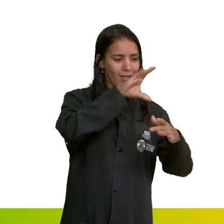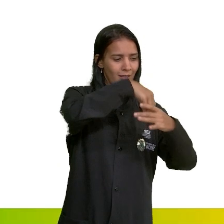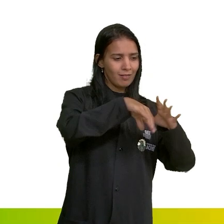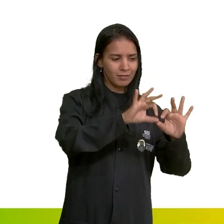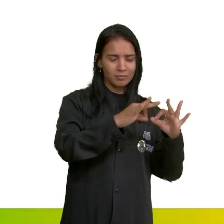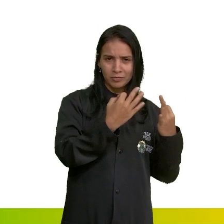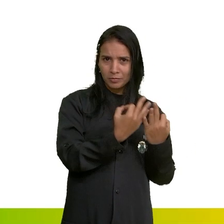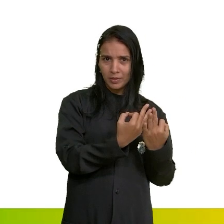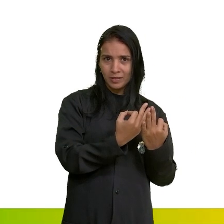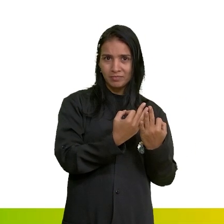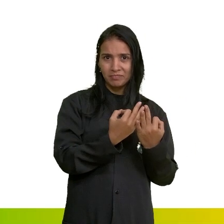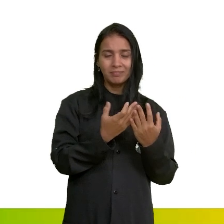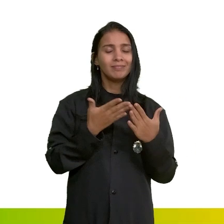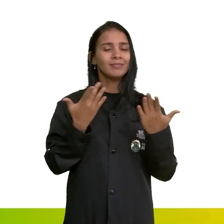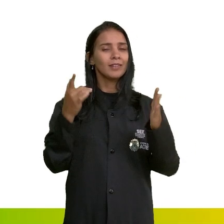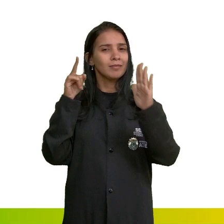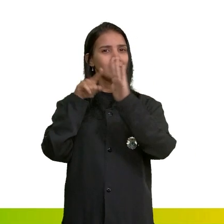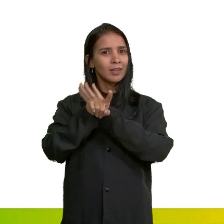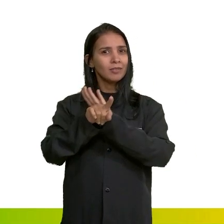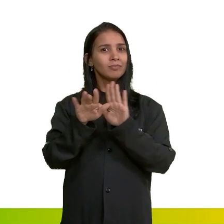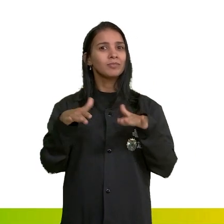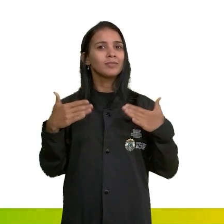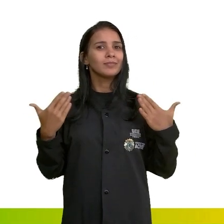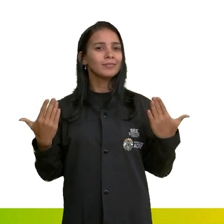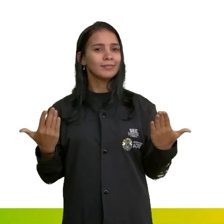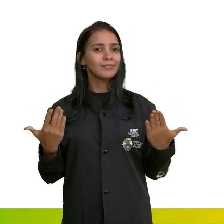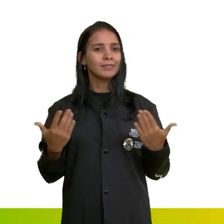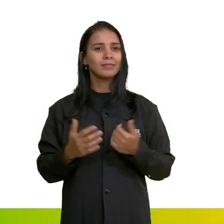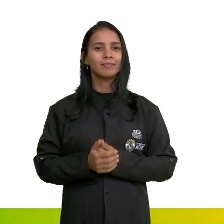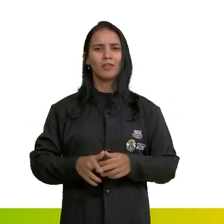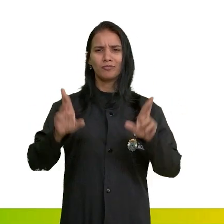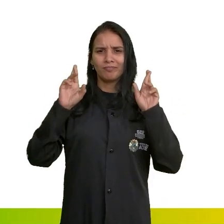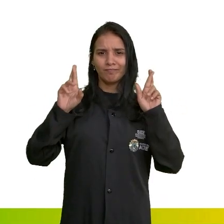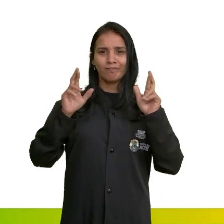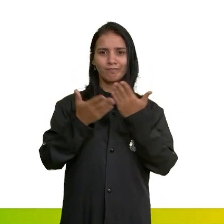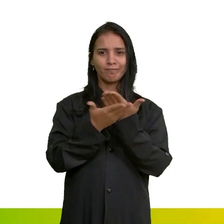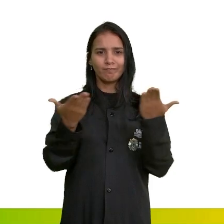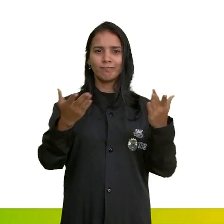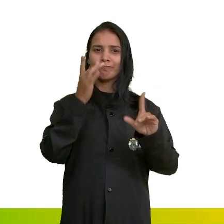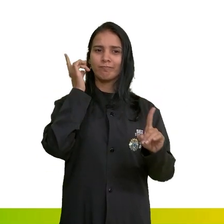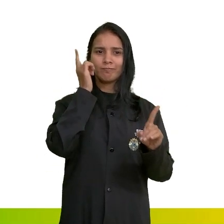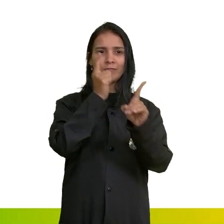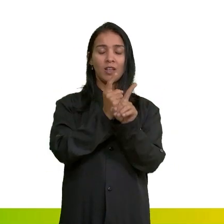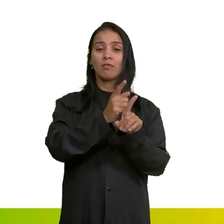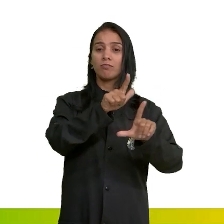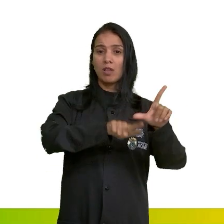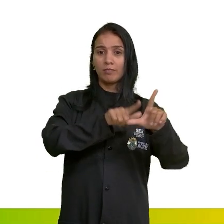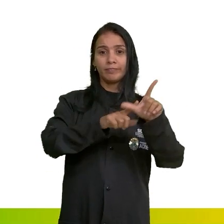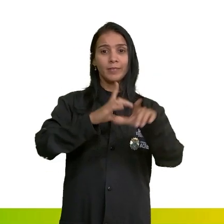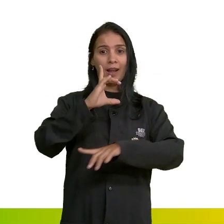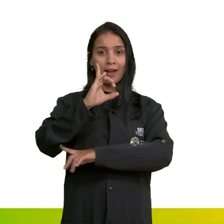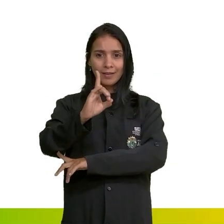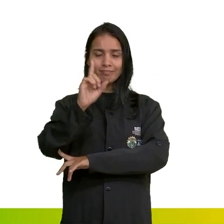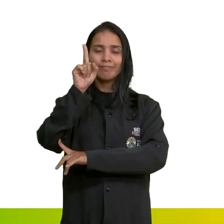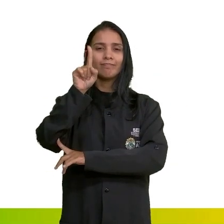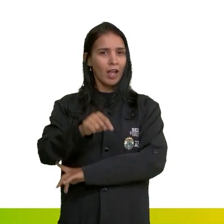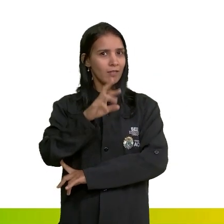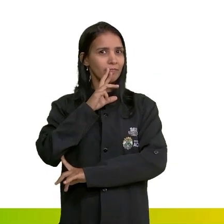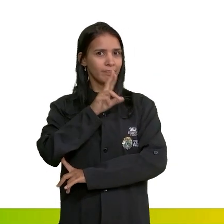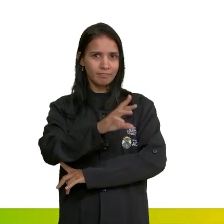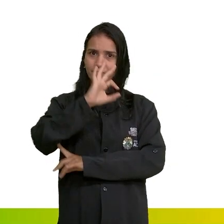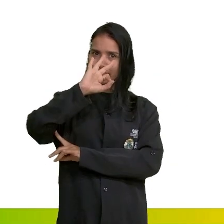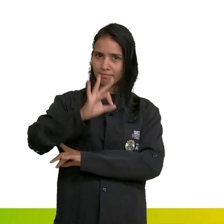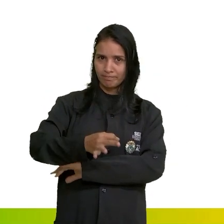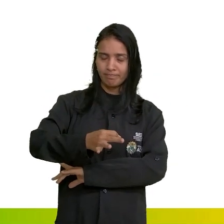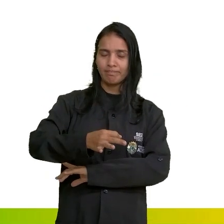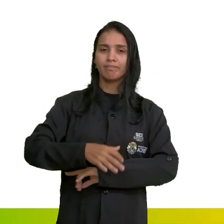Vamos observar qual a alternativa correta? Espero que você tenha identificado que a letra D é a alternativa